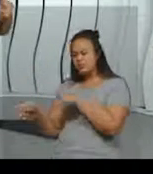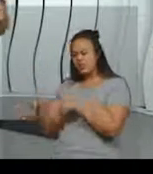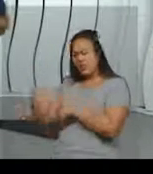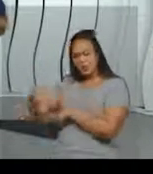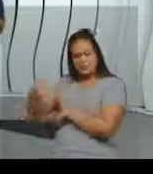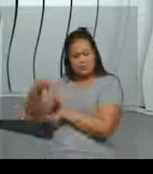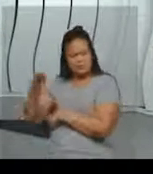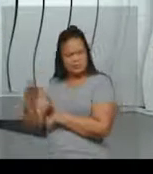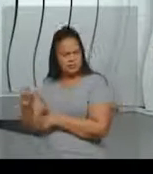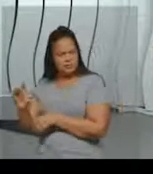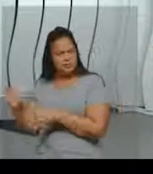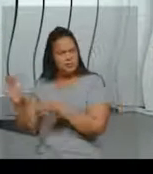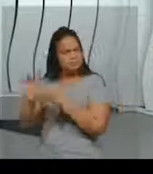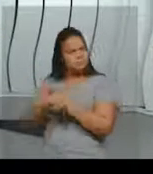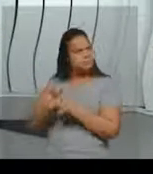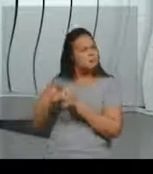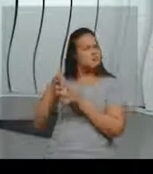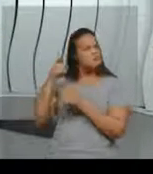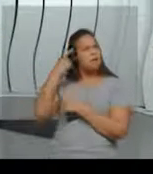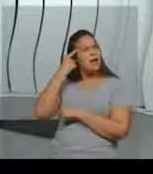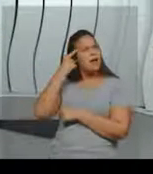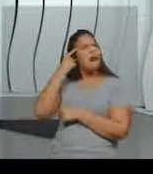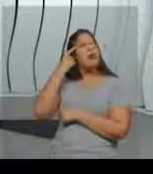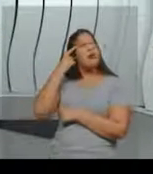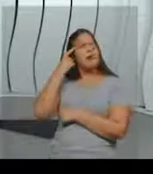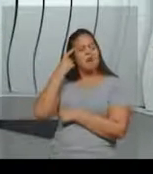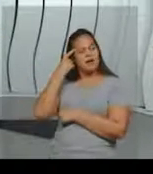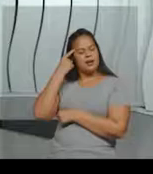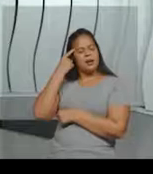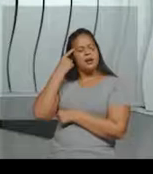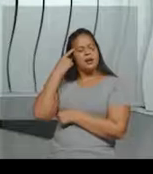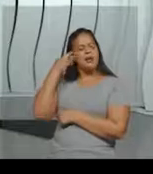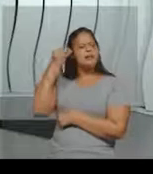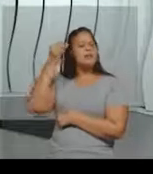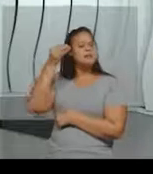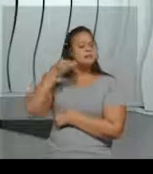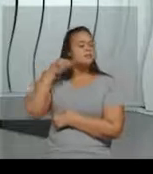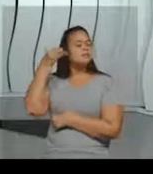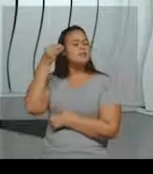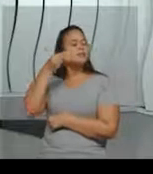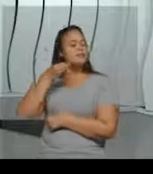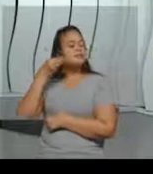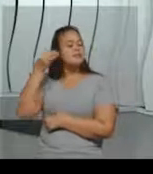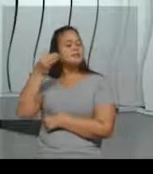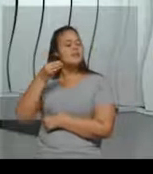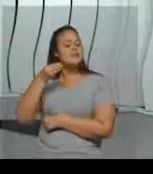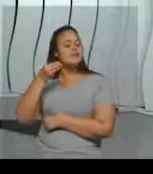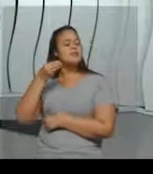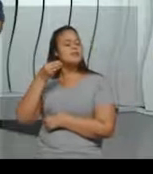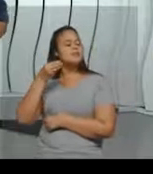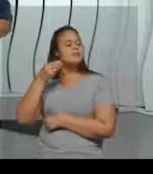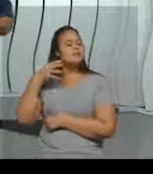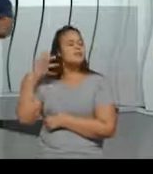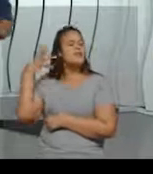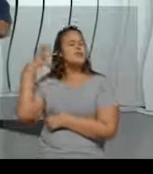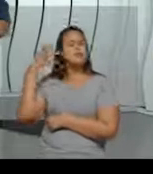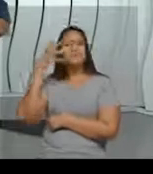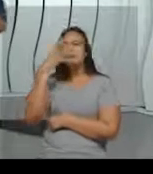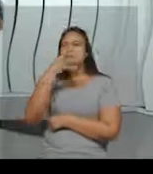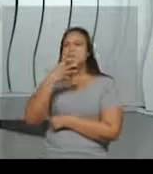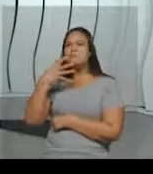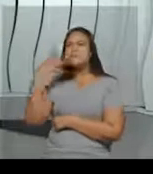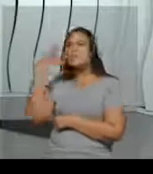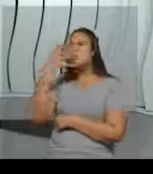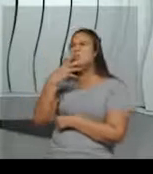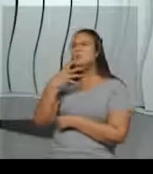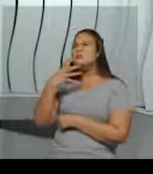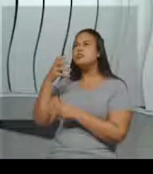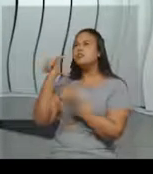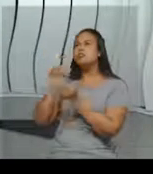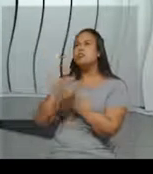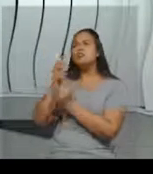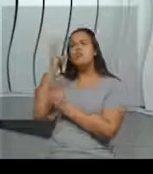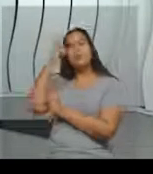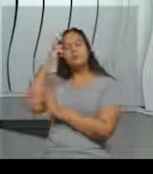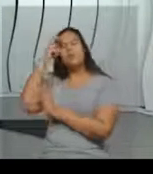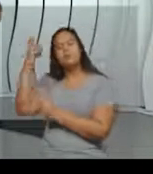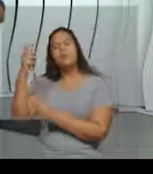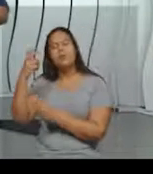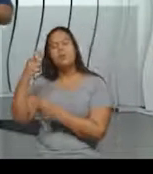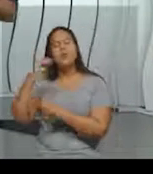vai ligar diretamente a essa experiência musical, essa experiência cultural, correto?